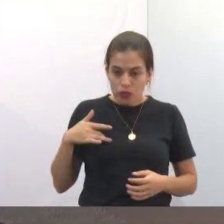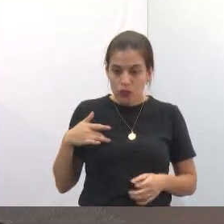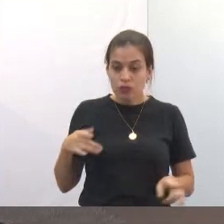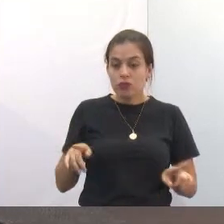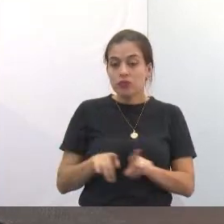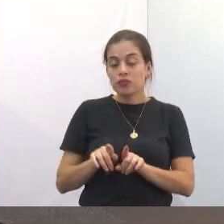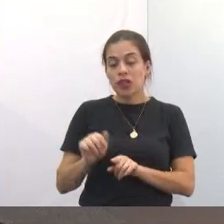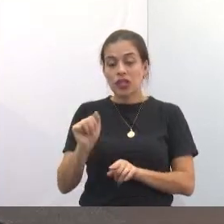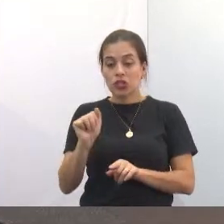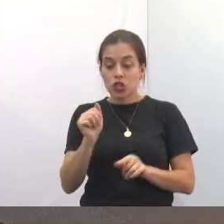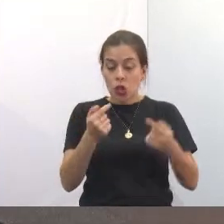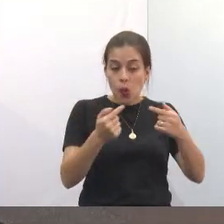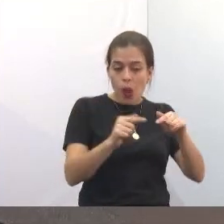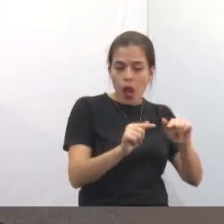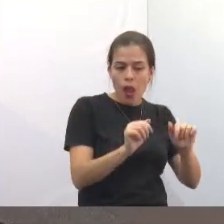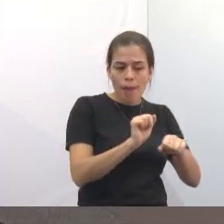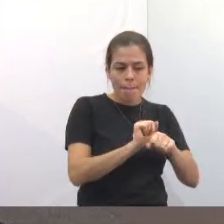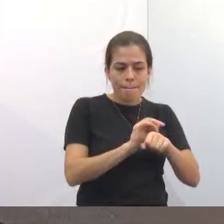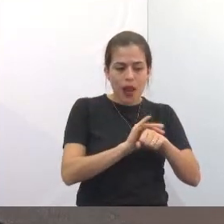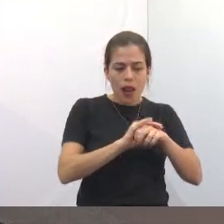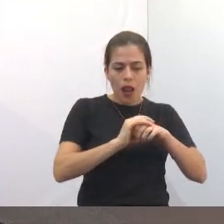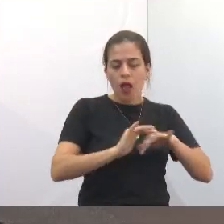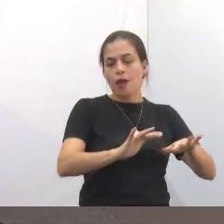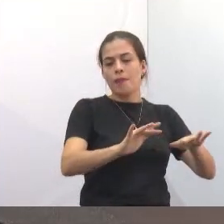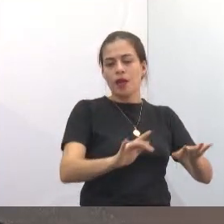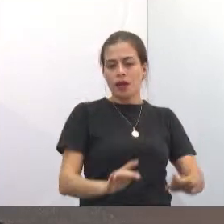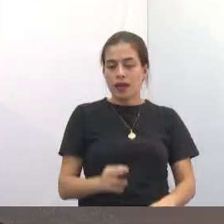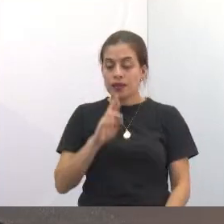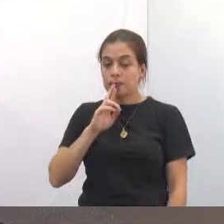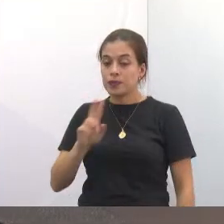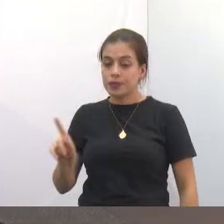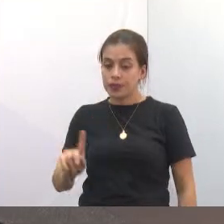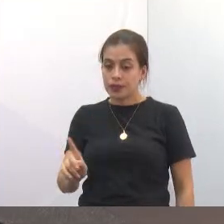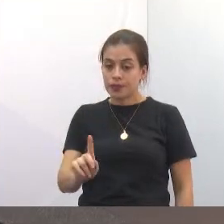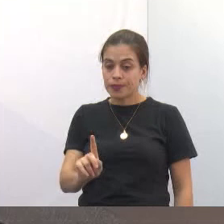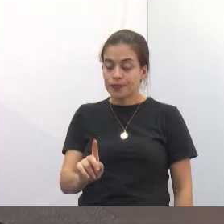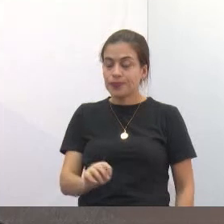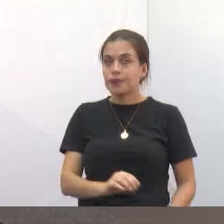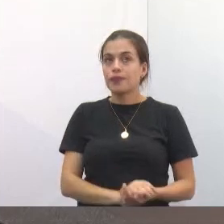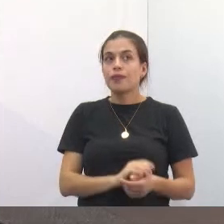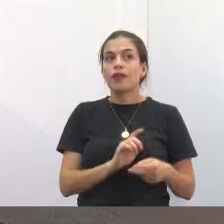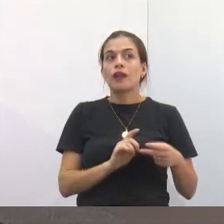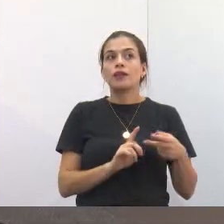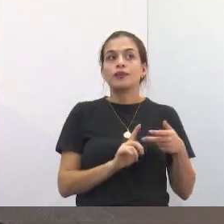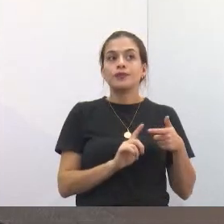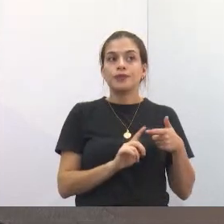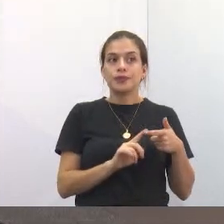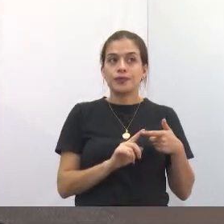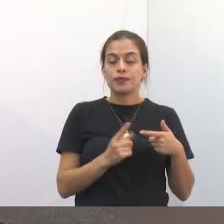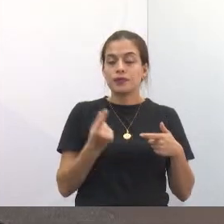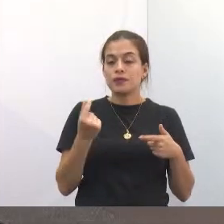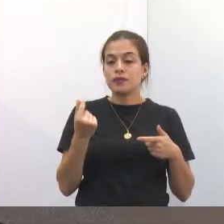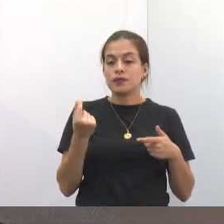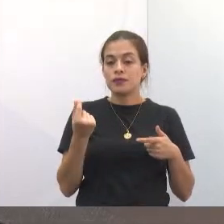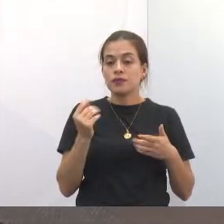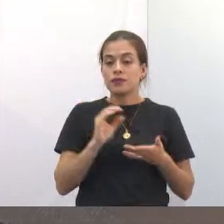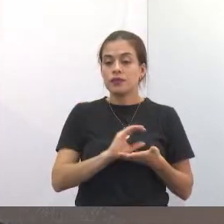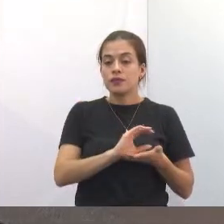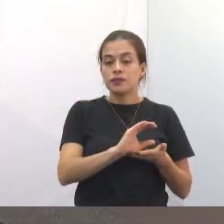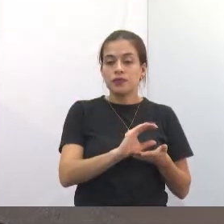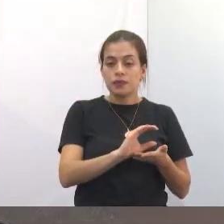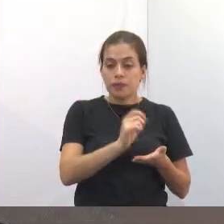agentes de combate à endemia? Resposta, não. Número 2. A verba foi destinada diretamente